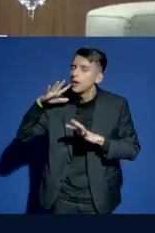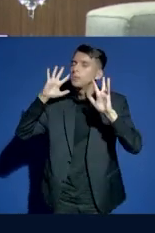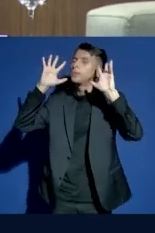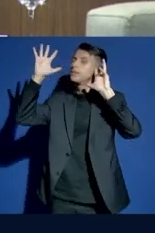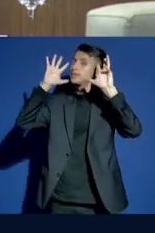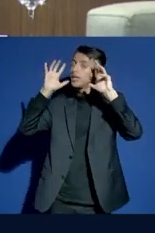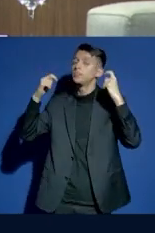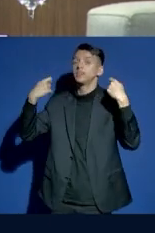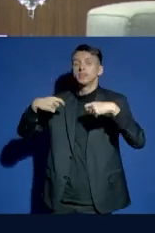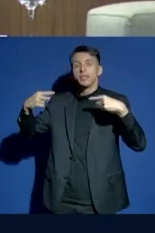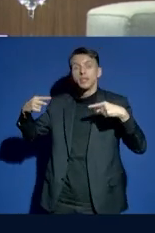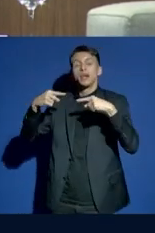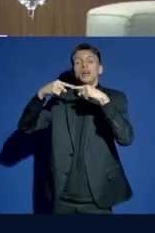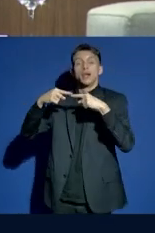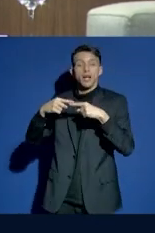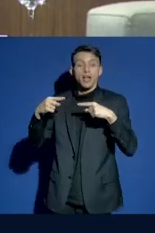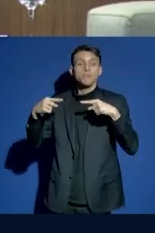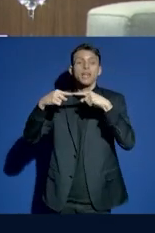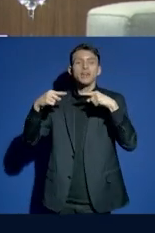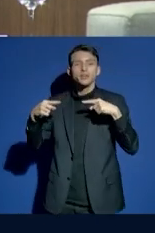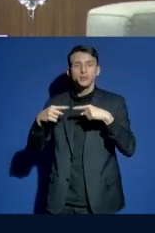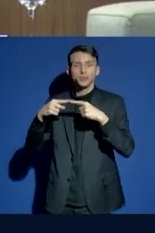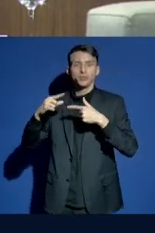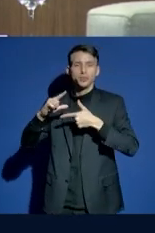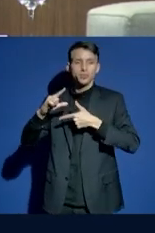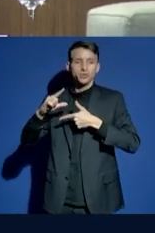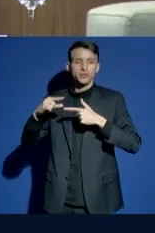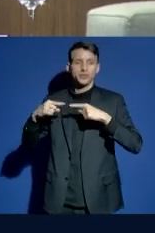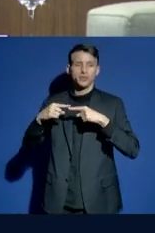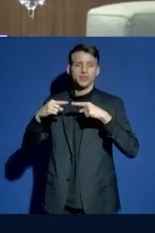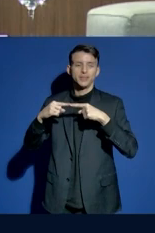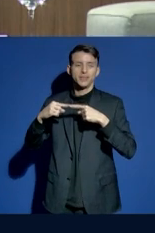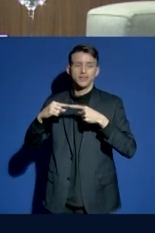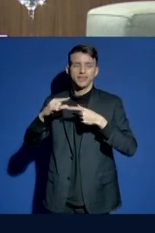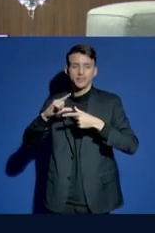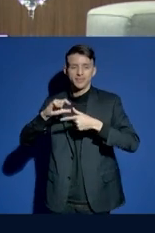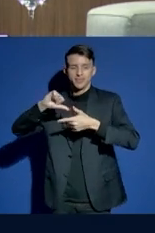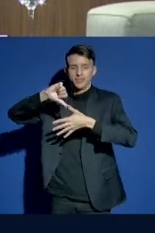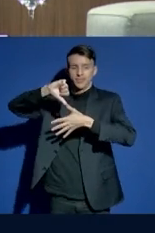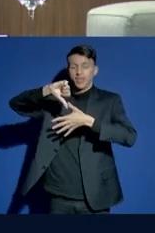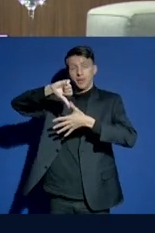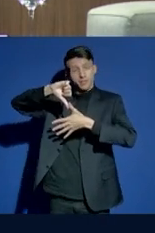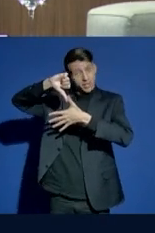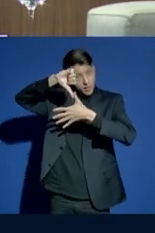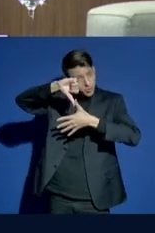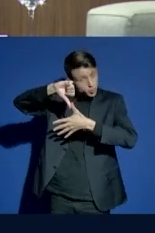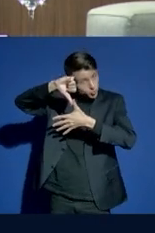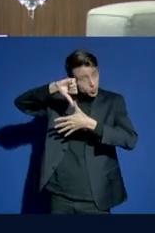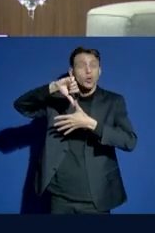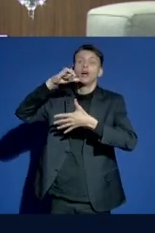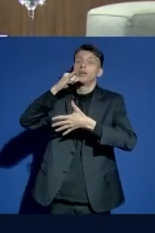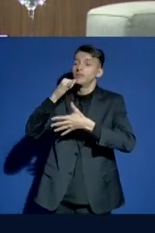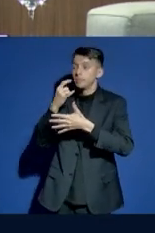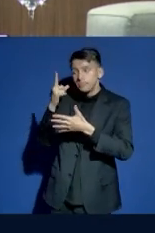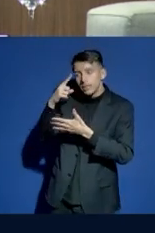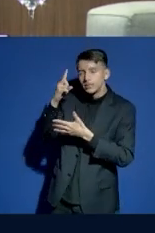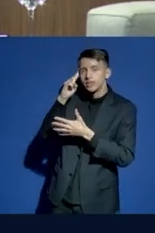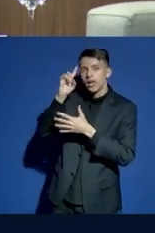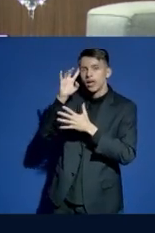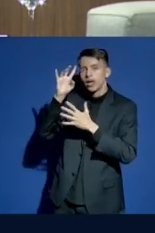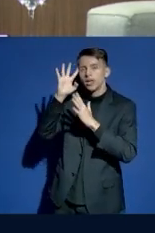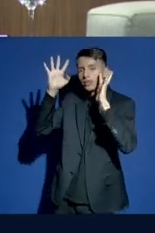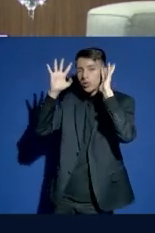interligar Nossa América do Sul onde é economicamente viável do ponto de vista energético